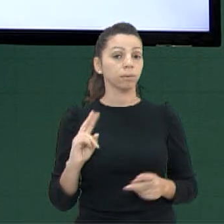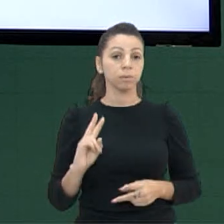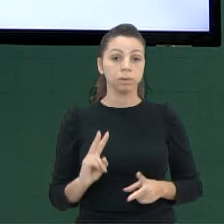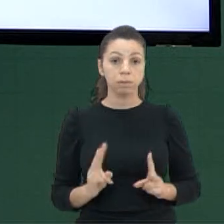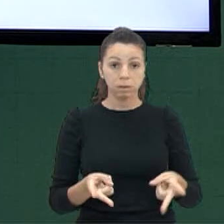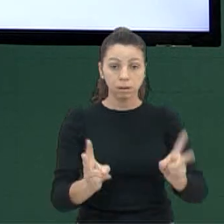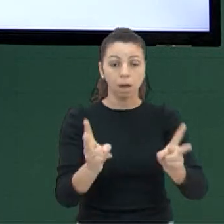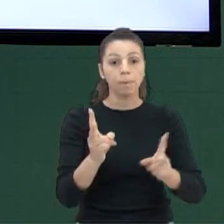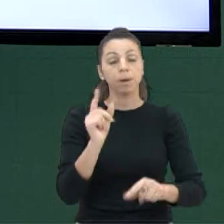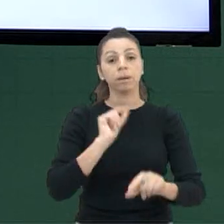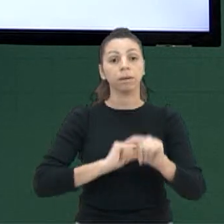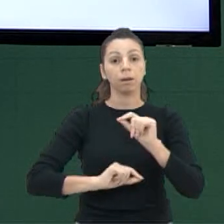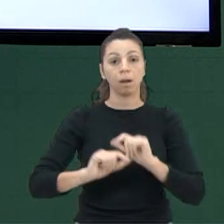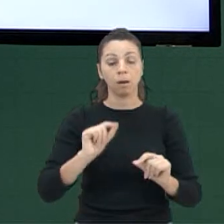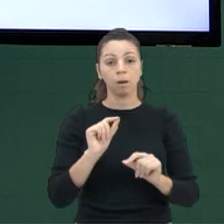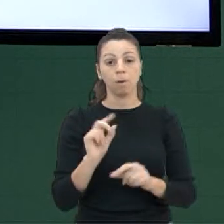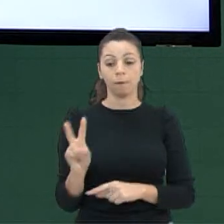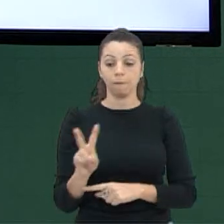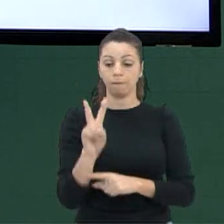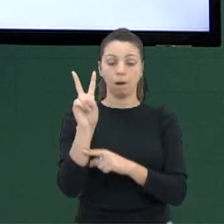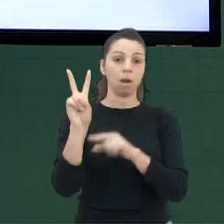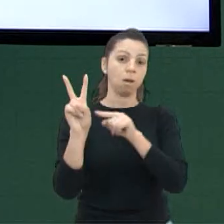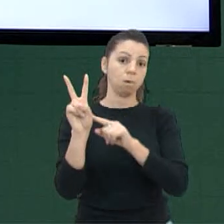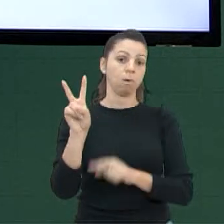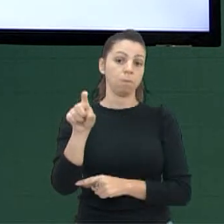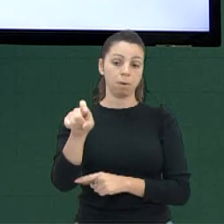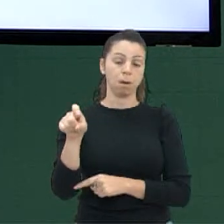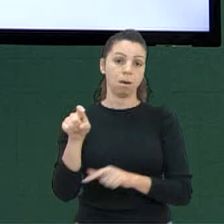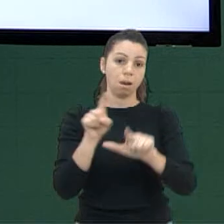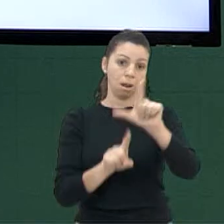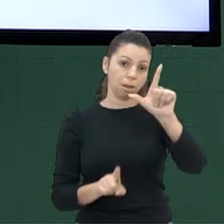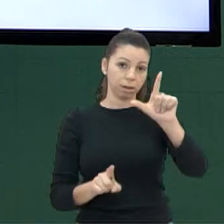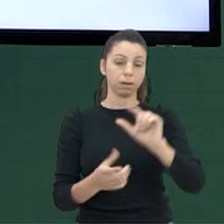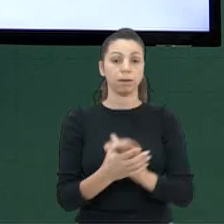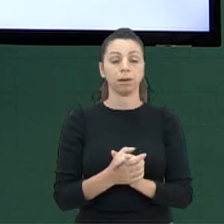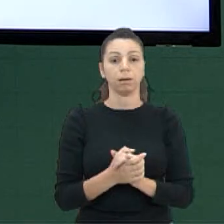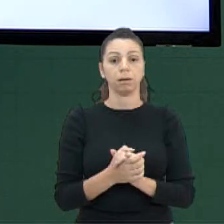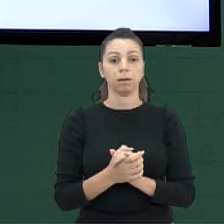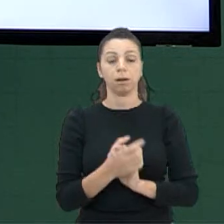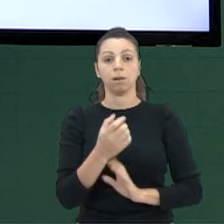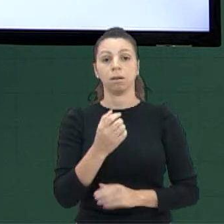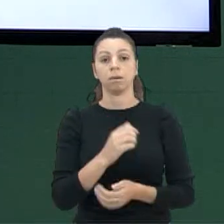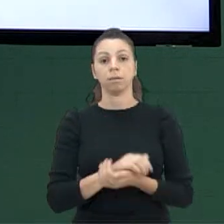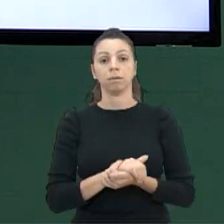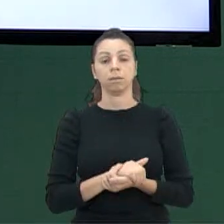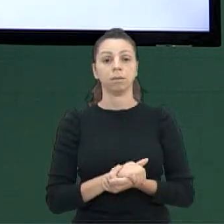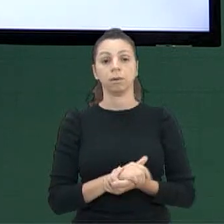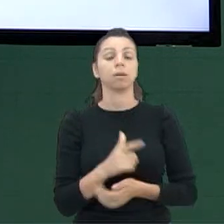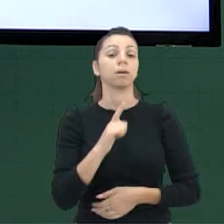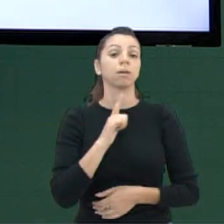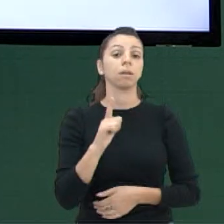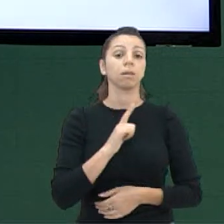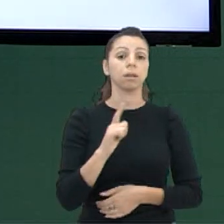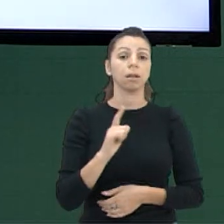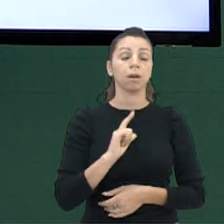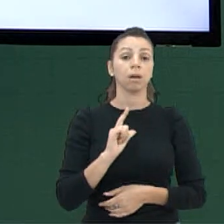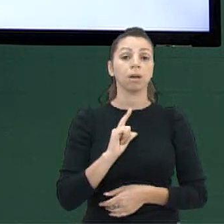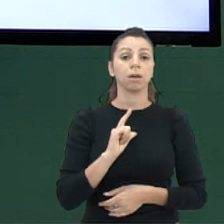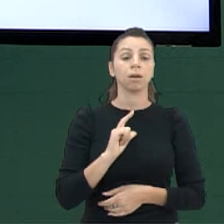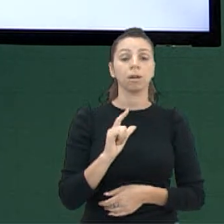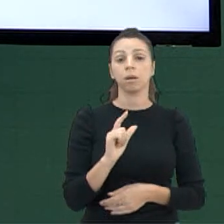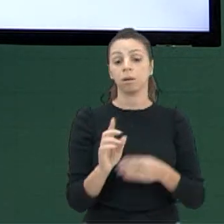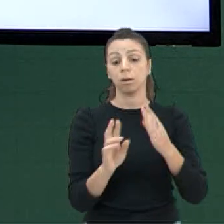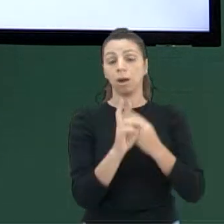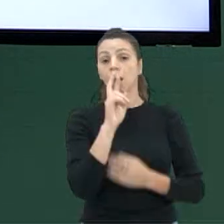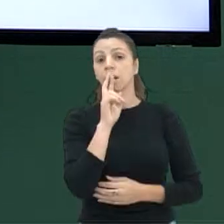que eu der um valor para as letras, para a parte literal, para a parte algébrica, eu vou ter um valor e o